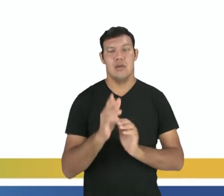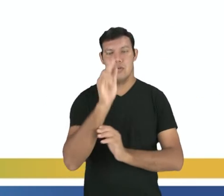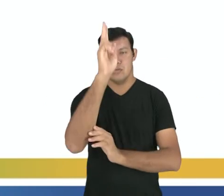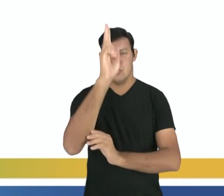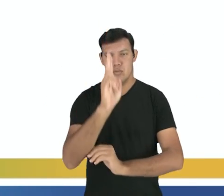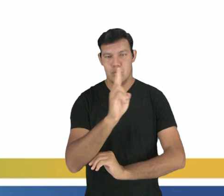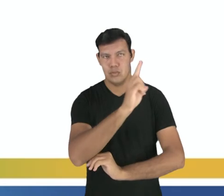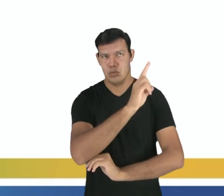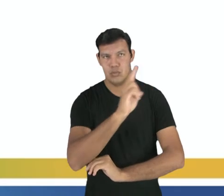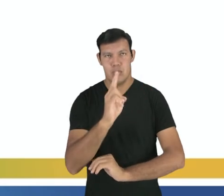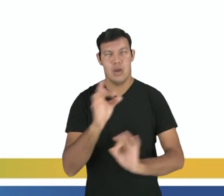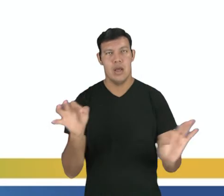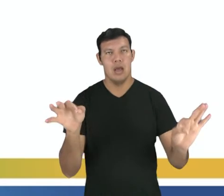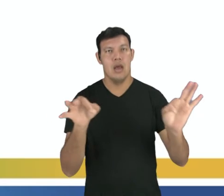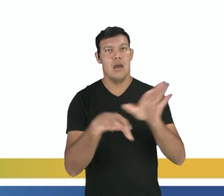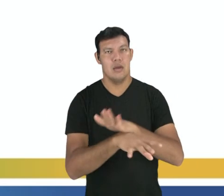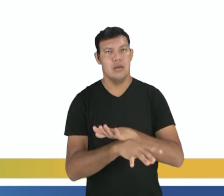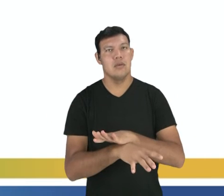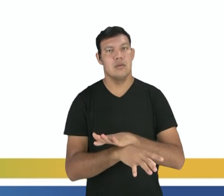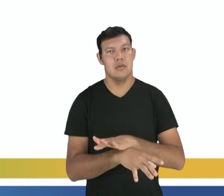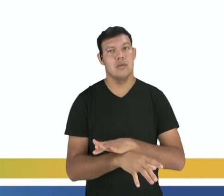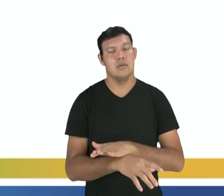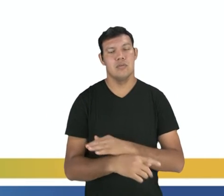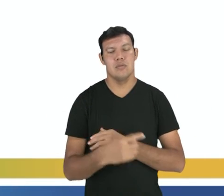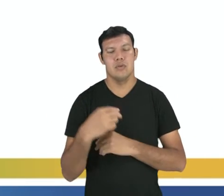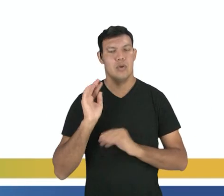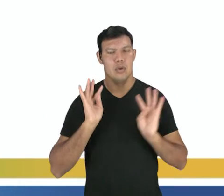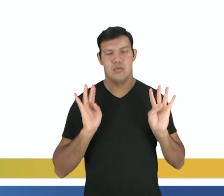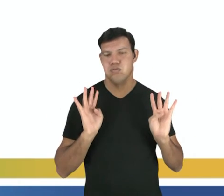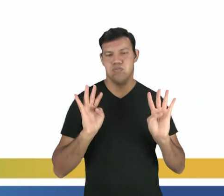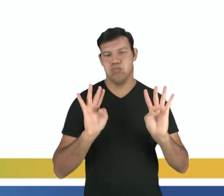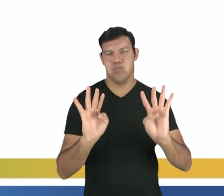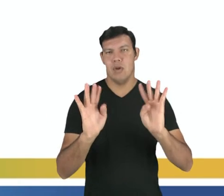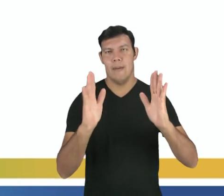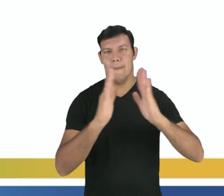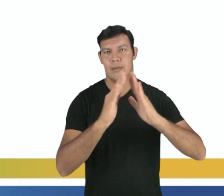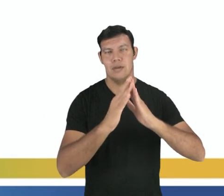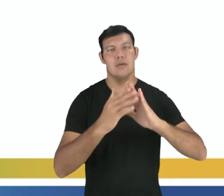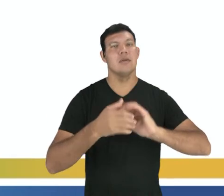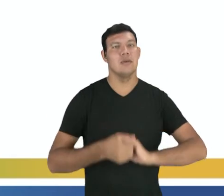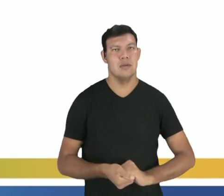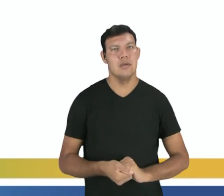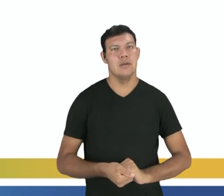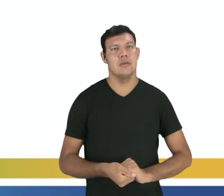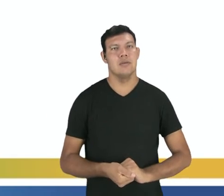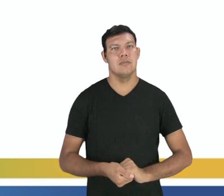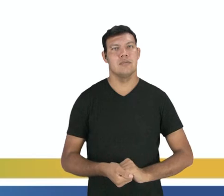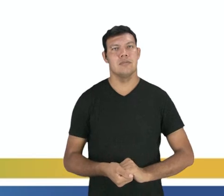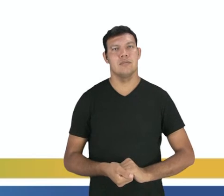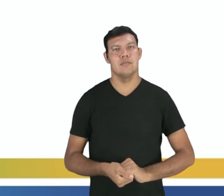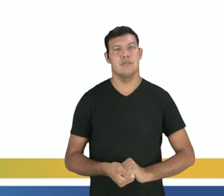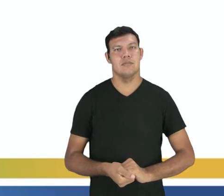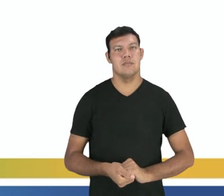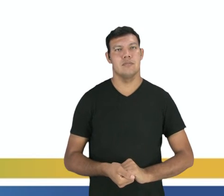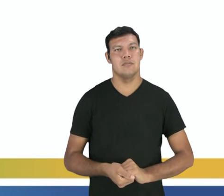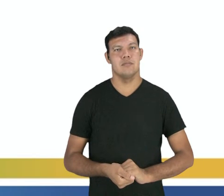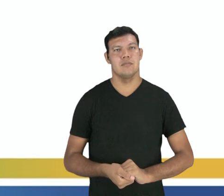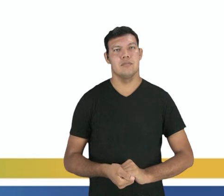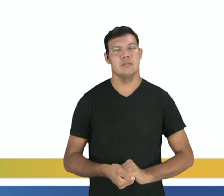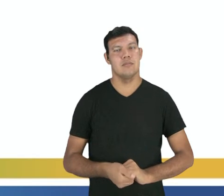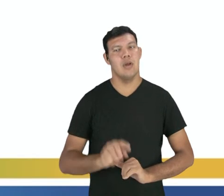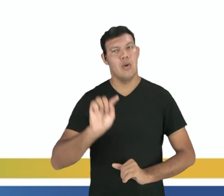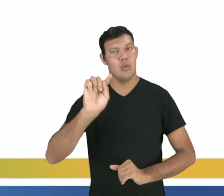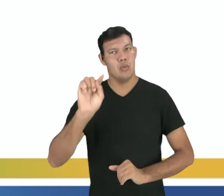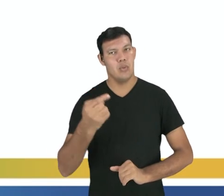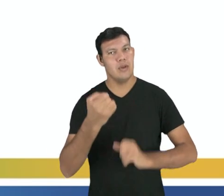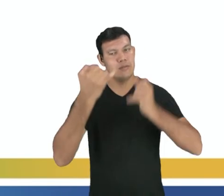casas. São orações reduzidas, né? Terminada a missa, vírgula, todos foram para suas casas. E botei ali